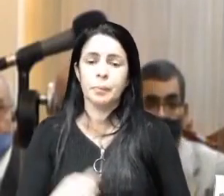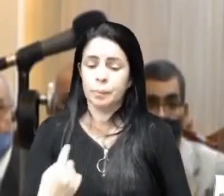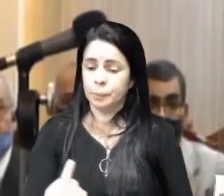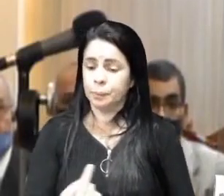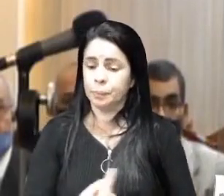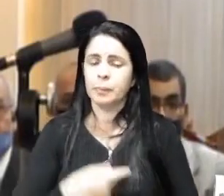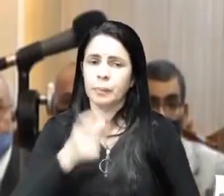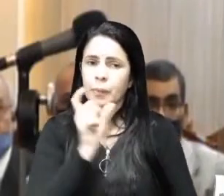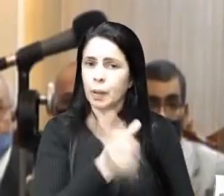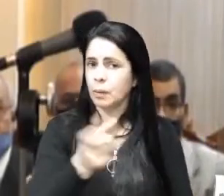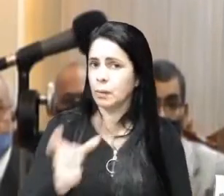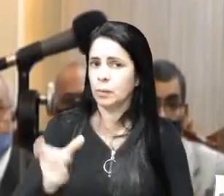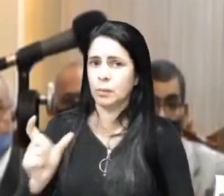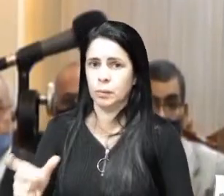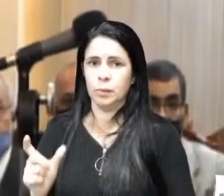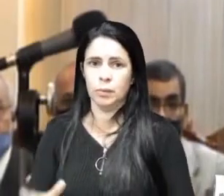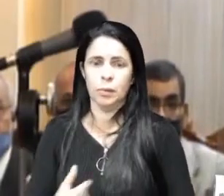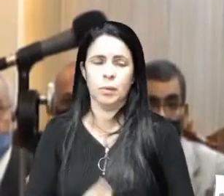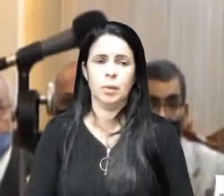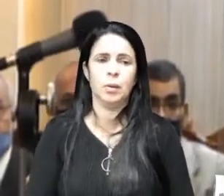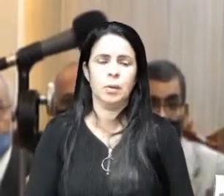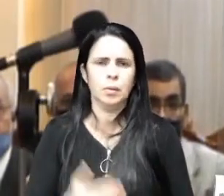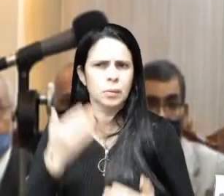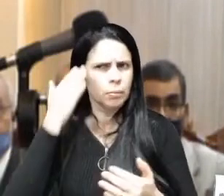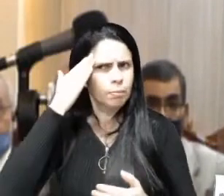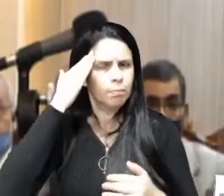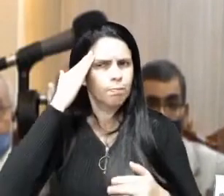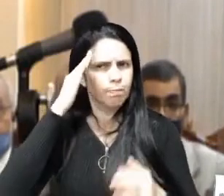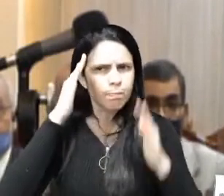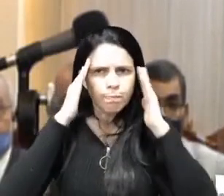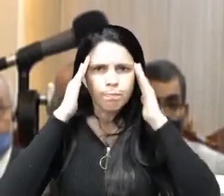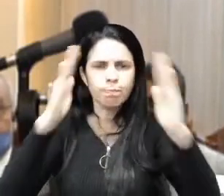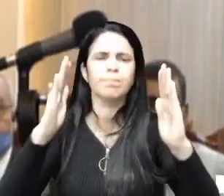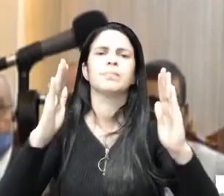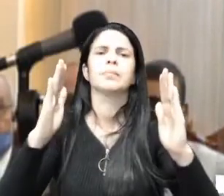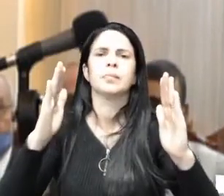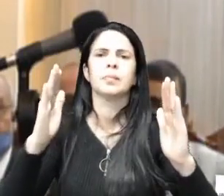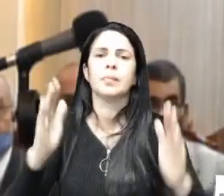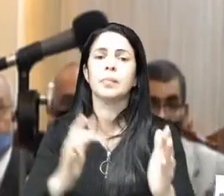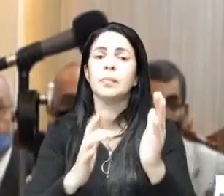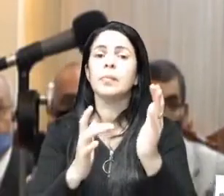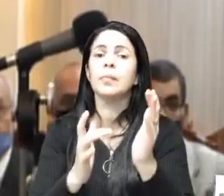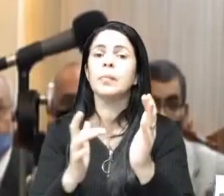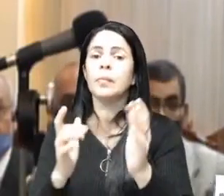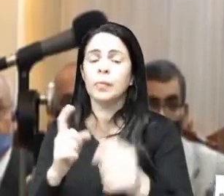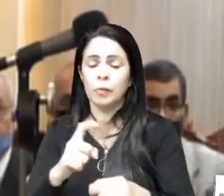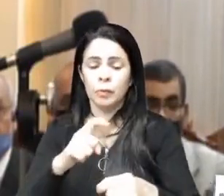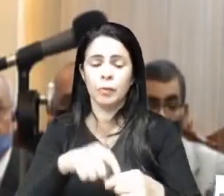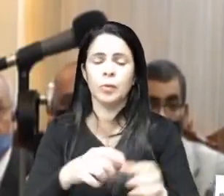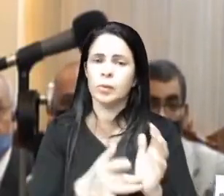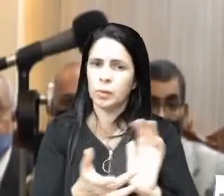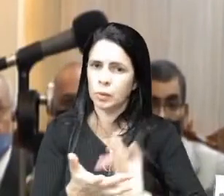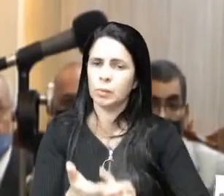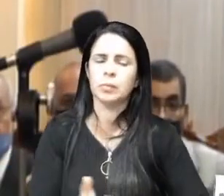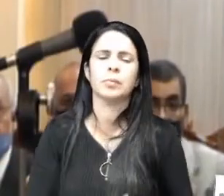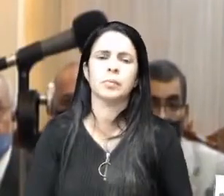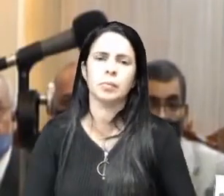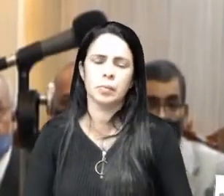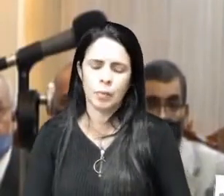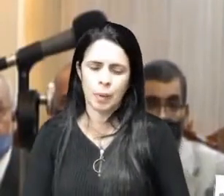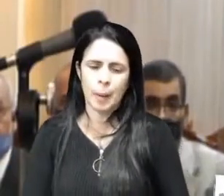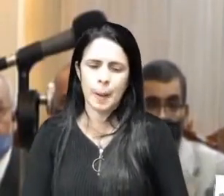estejamos atentos, alertas para este dia, para este momento. E o apóstolo Pedro afirma aqui